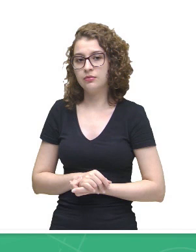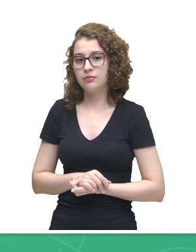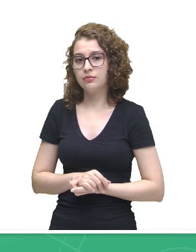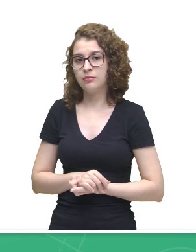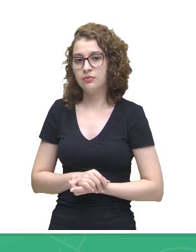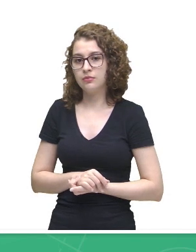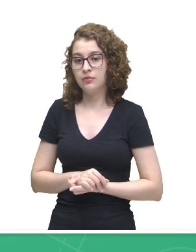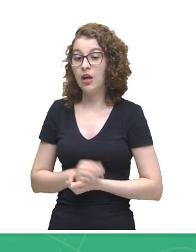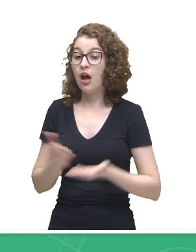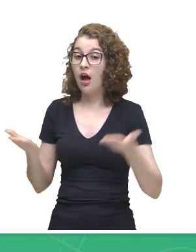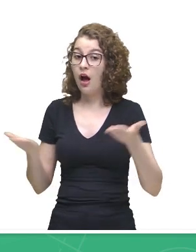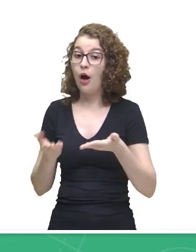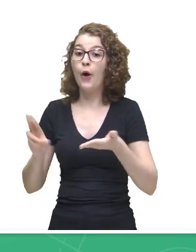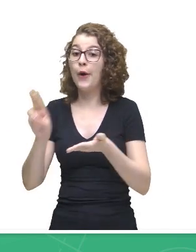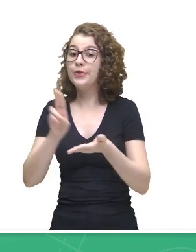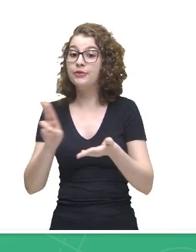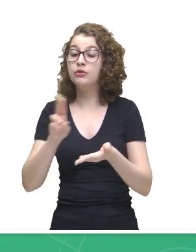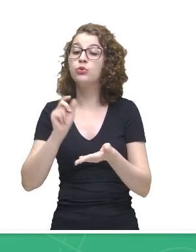utilizar agora,